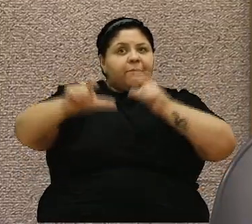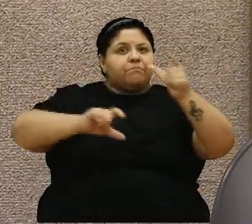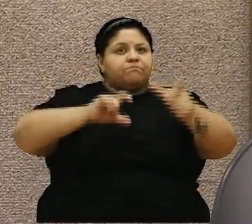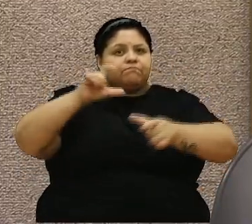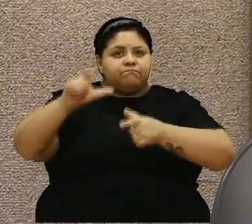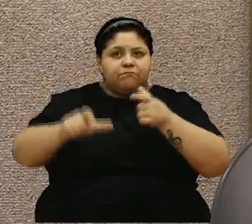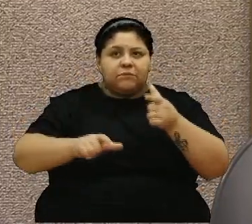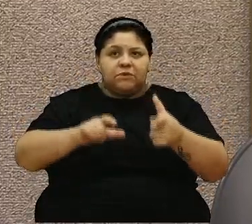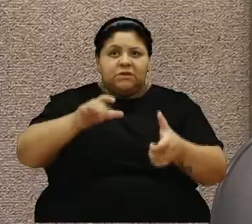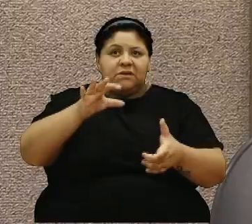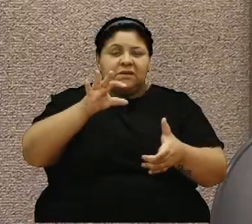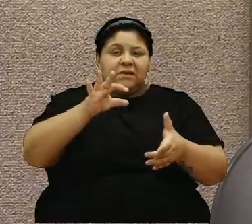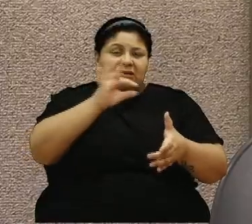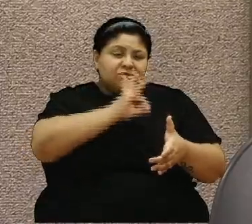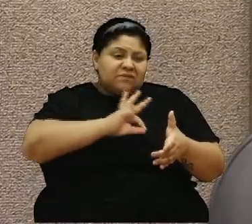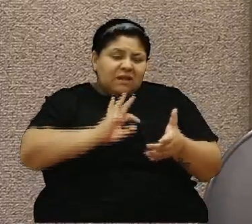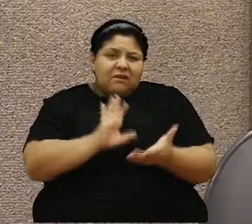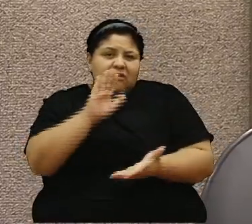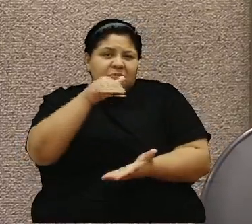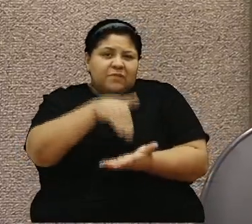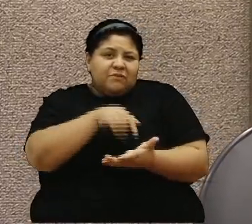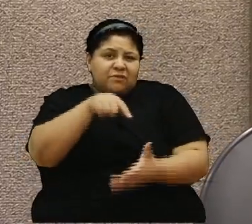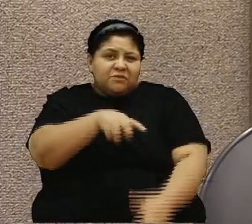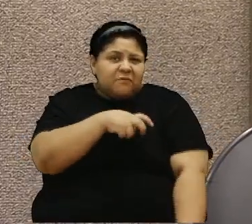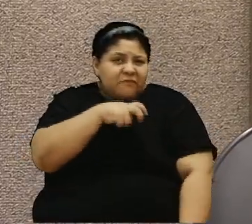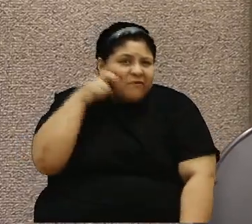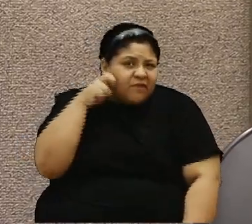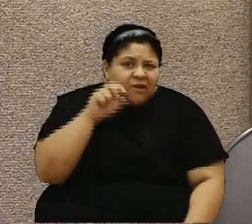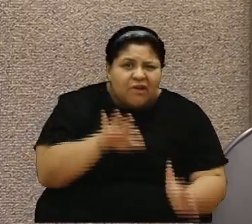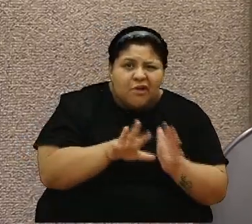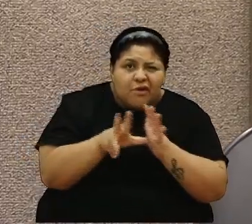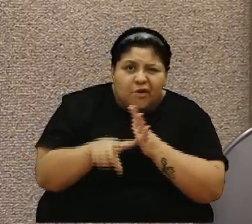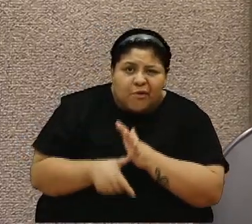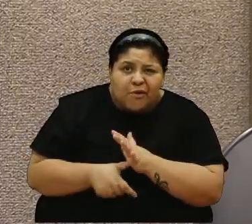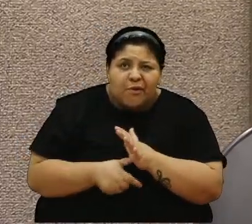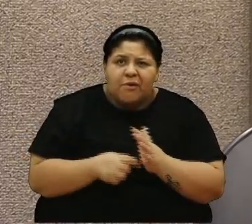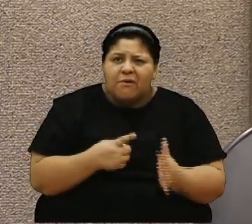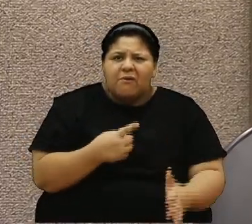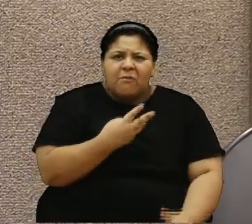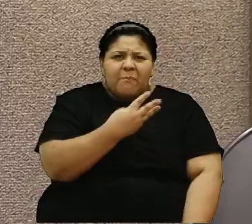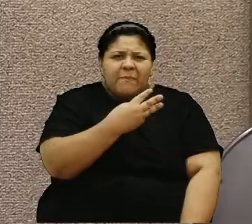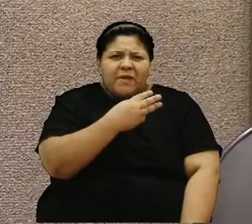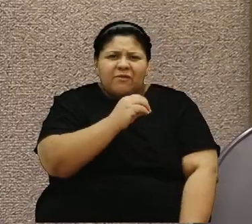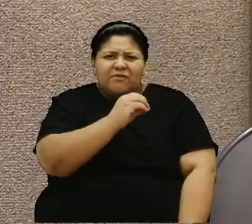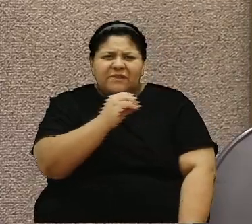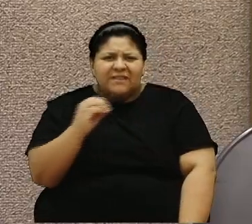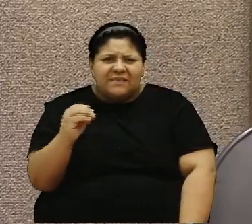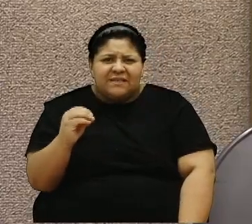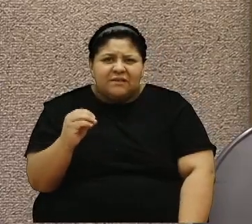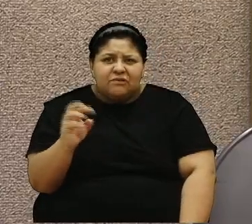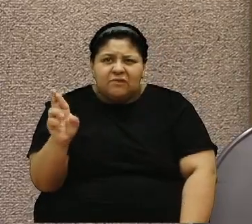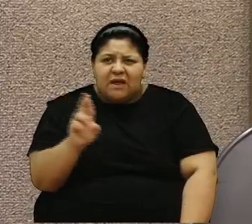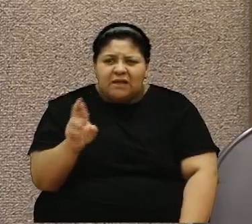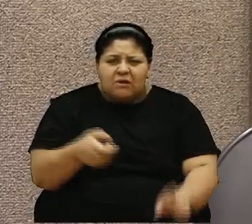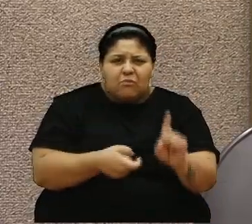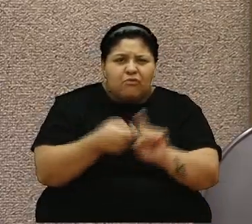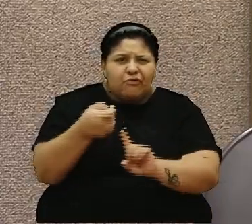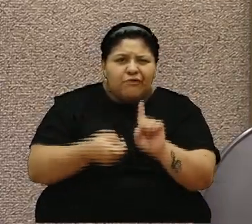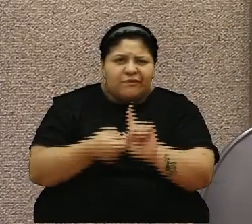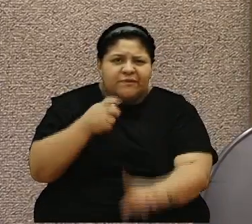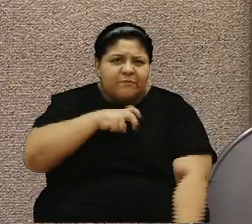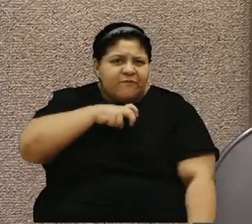que ganham um salário mínimo. Isso é uma vergonha. Roubar de quem ganha 1.300 pila por mês. É uma